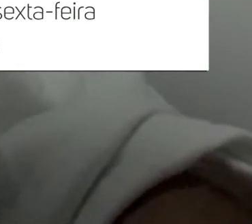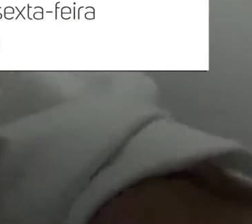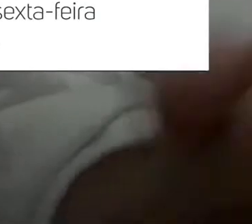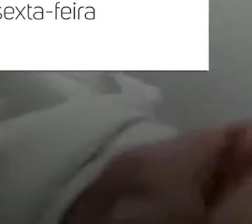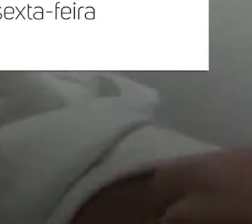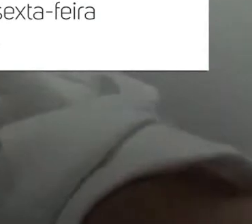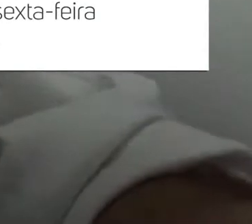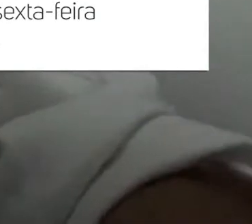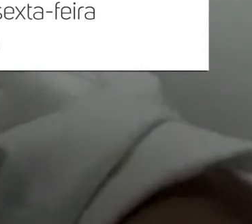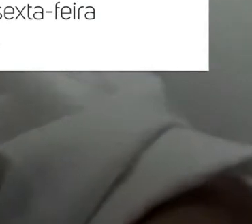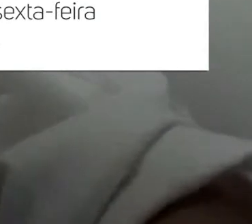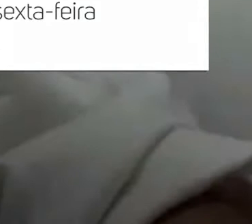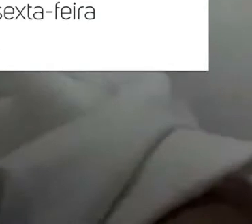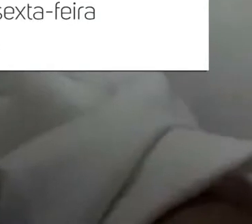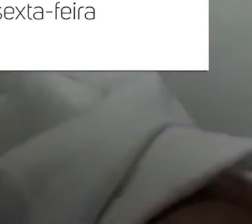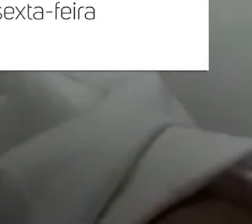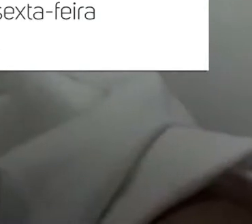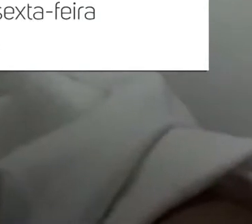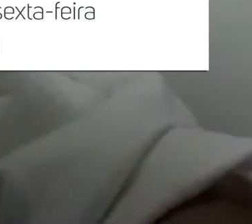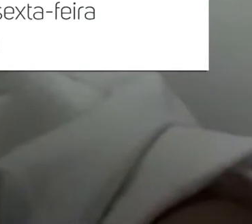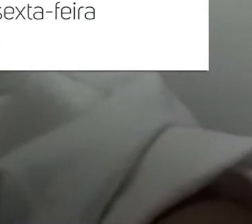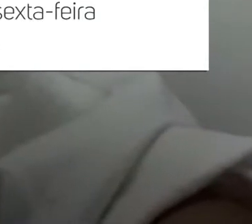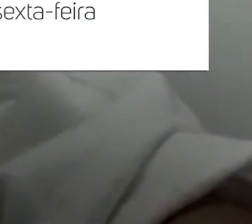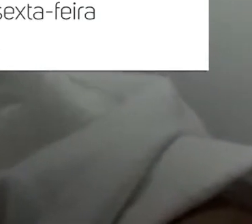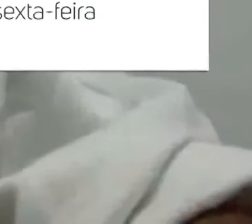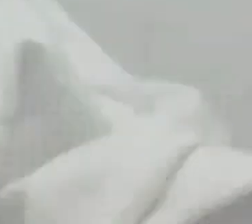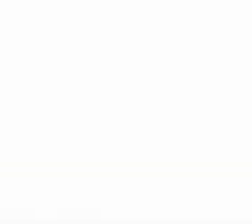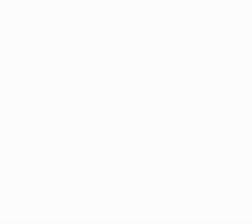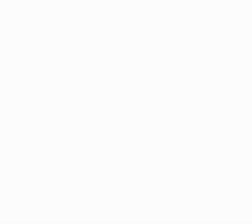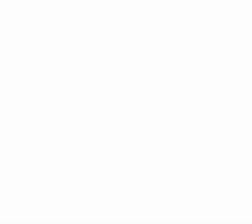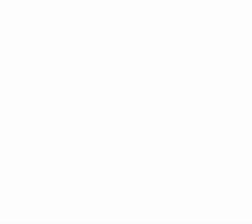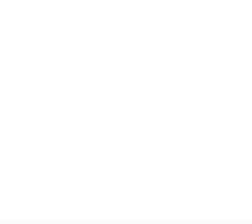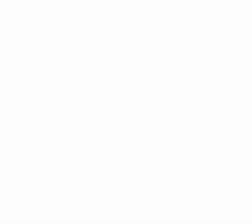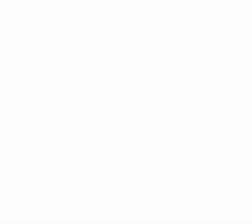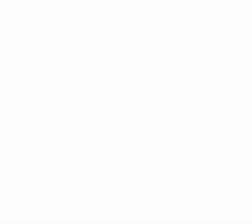esse projeto me ajudou e tenho certeza que vai ajudar a muita gente.